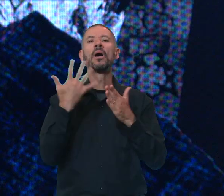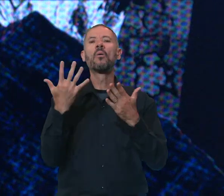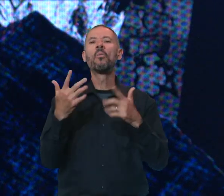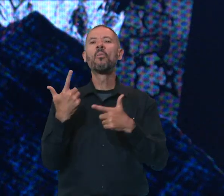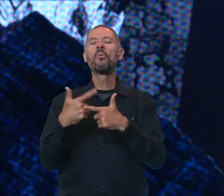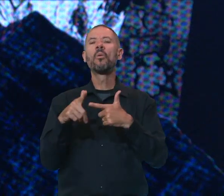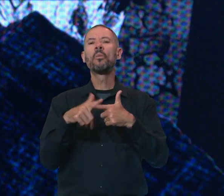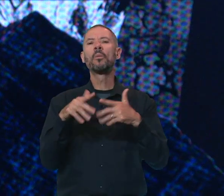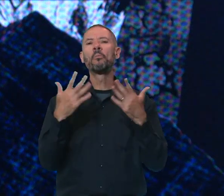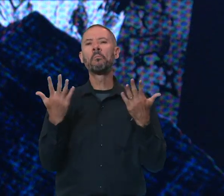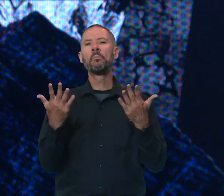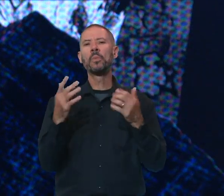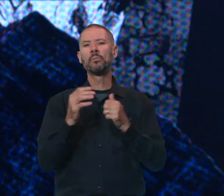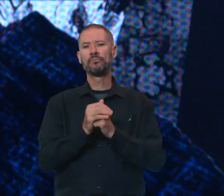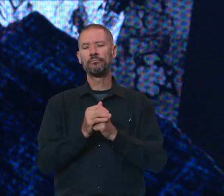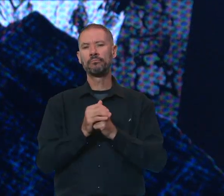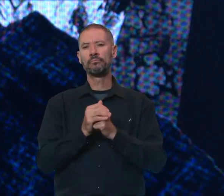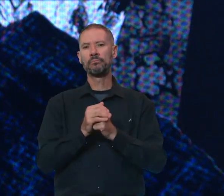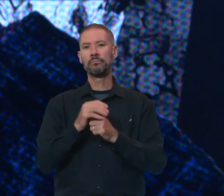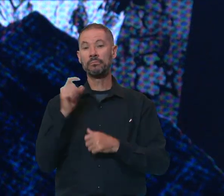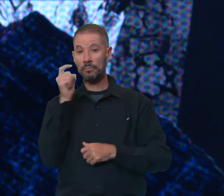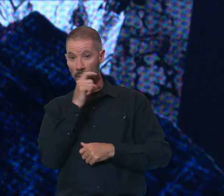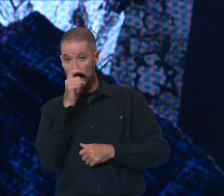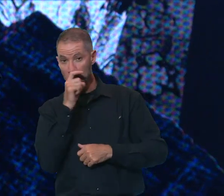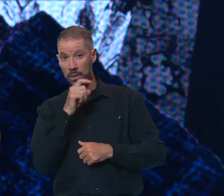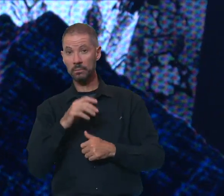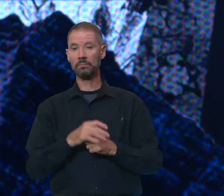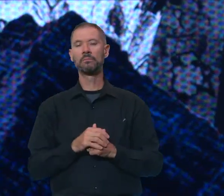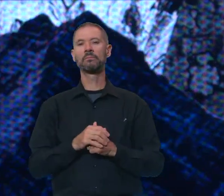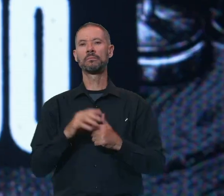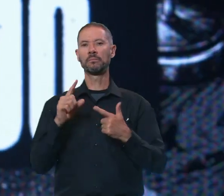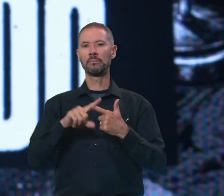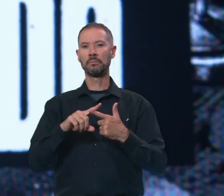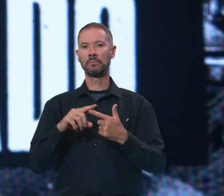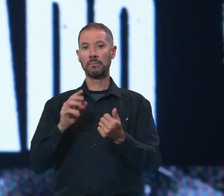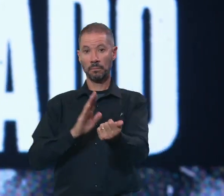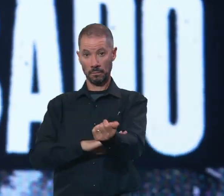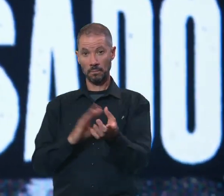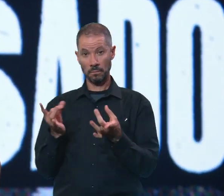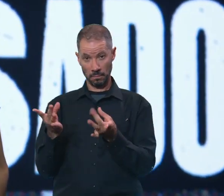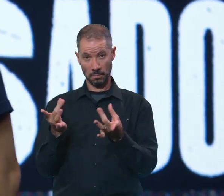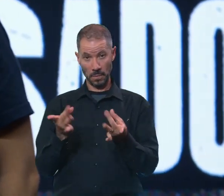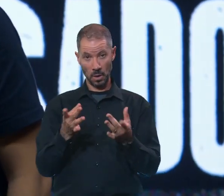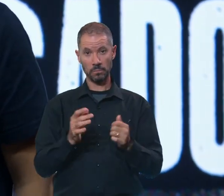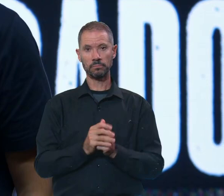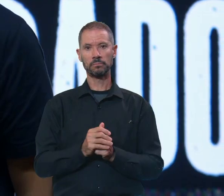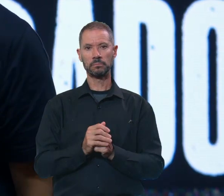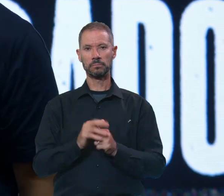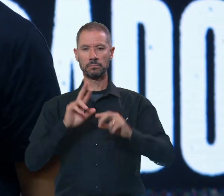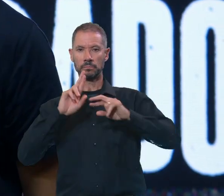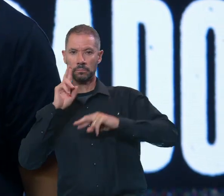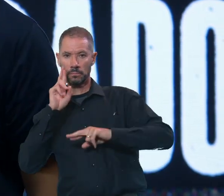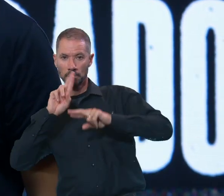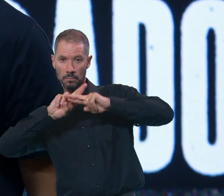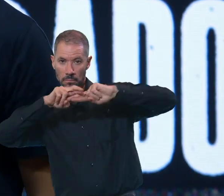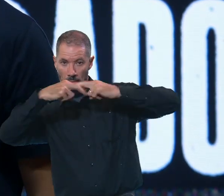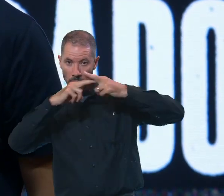irmão? É a mentira? É droga? É pornografia?